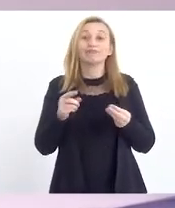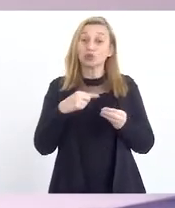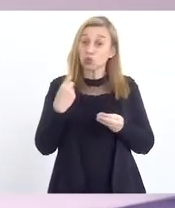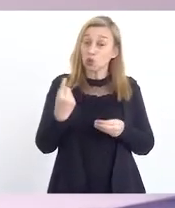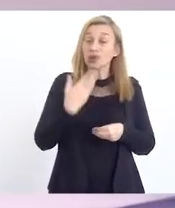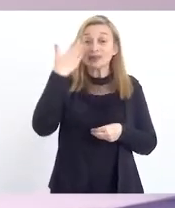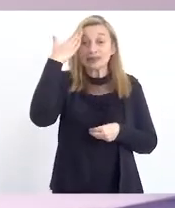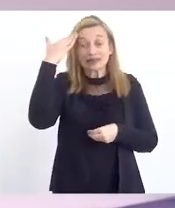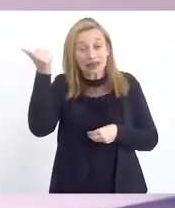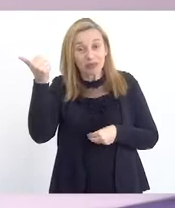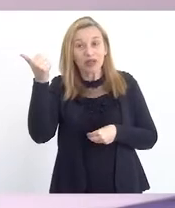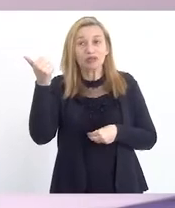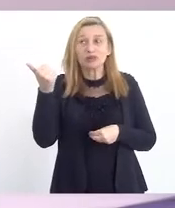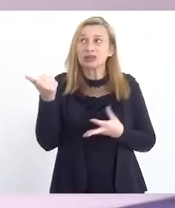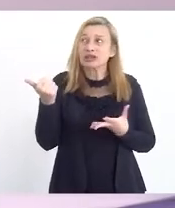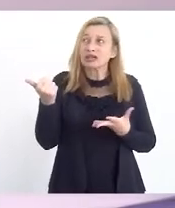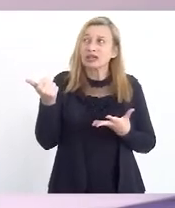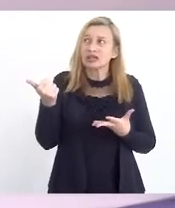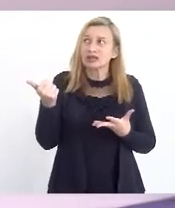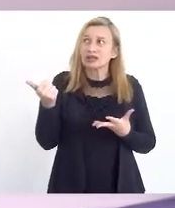sabemos